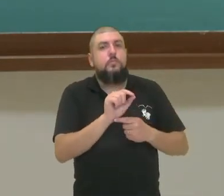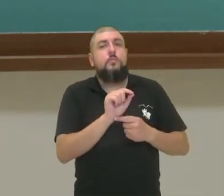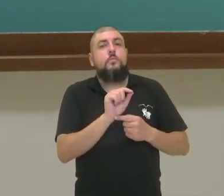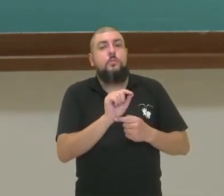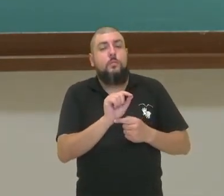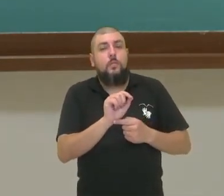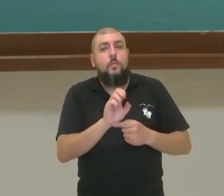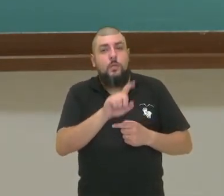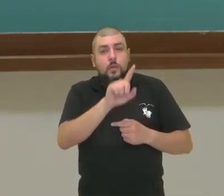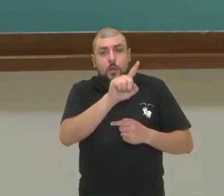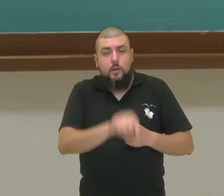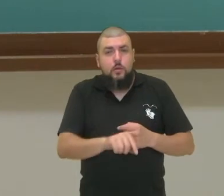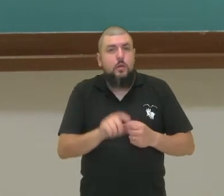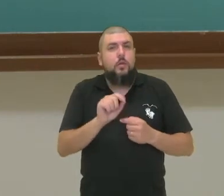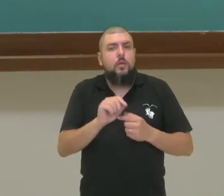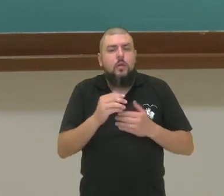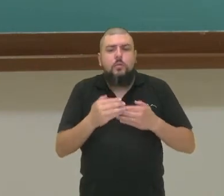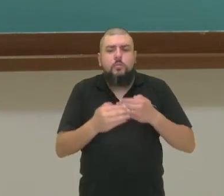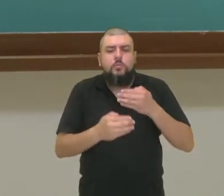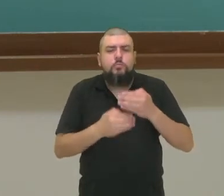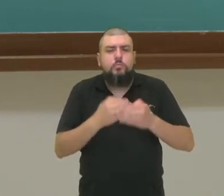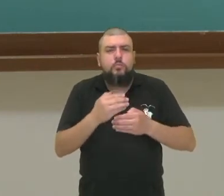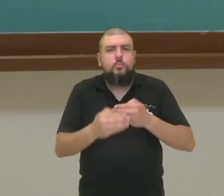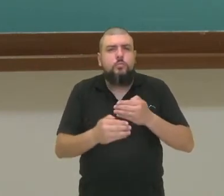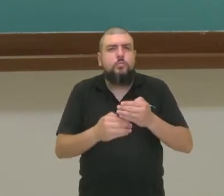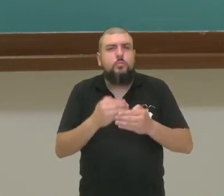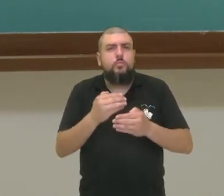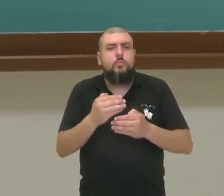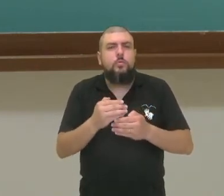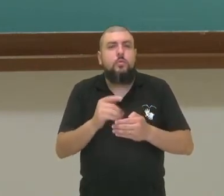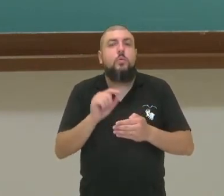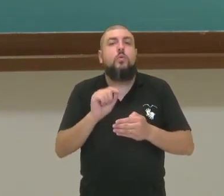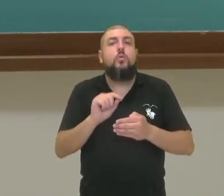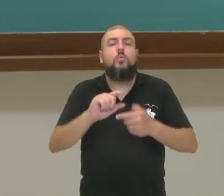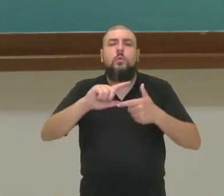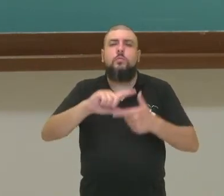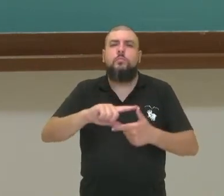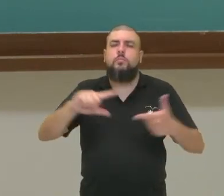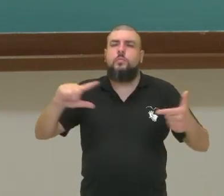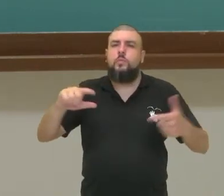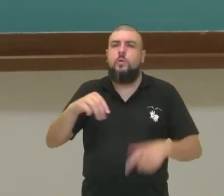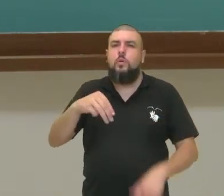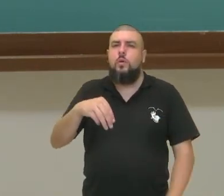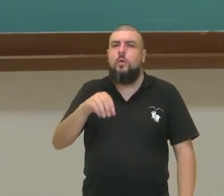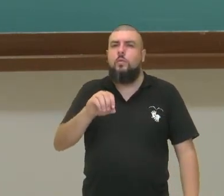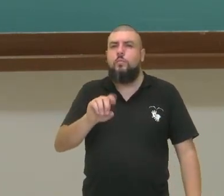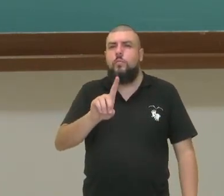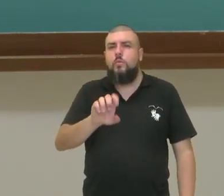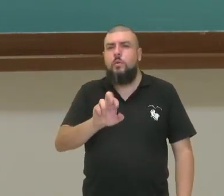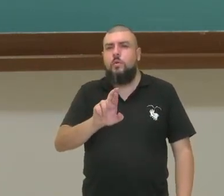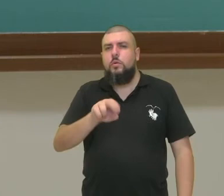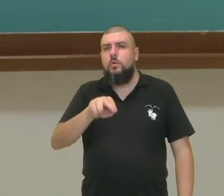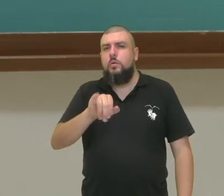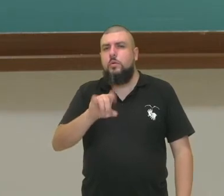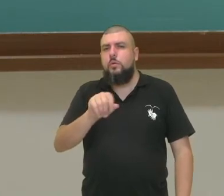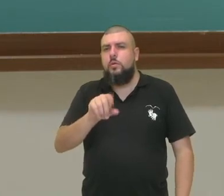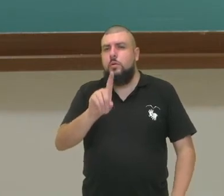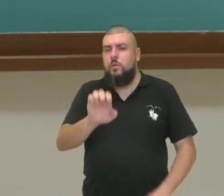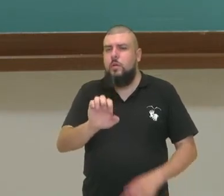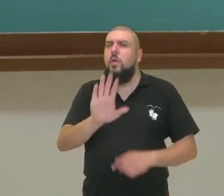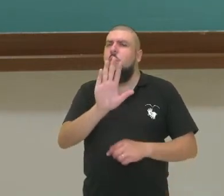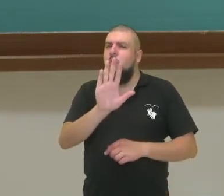no período compreendido como modernidade, tá? Mas já na antiguidade clássica